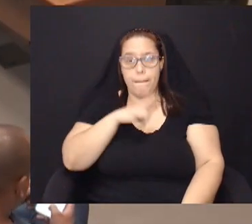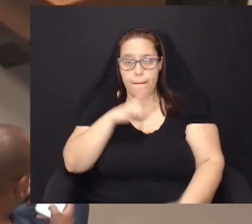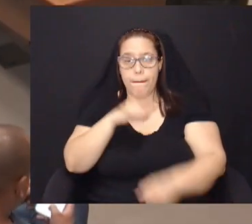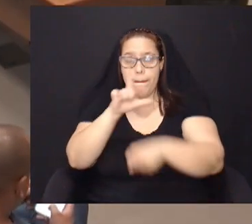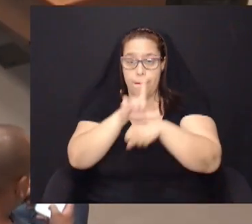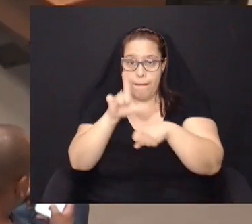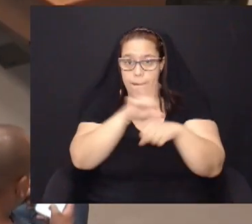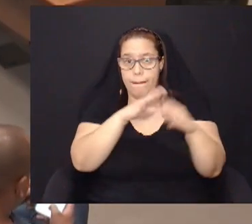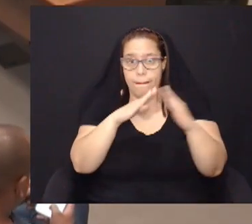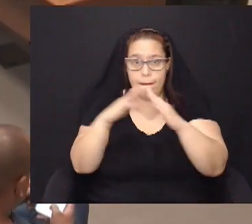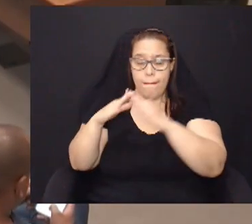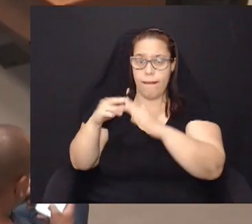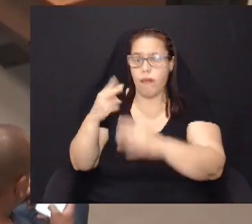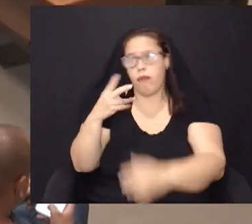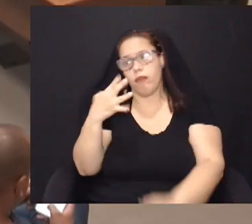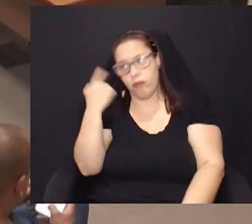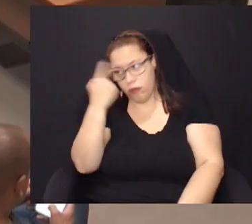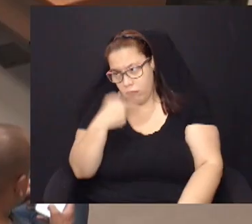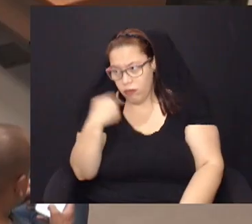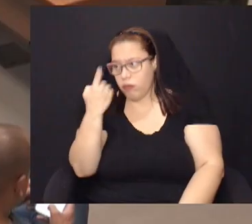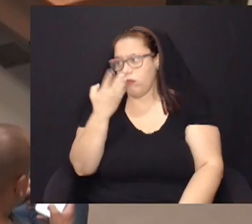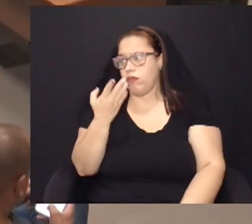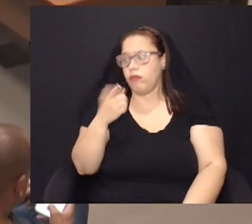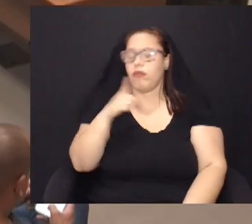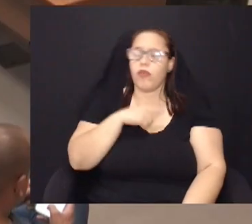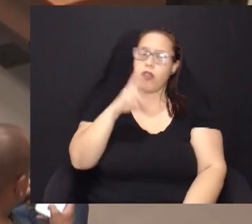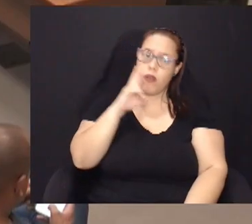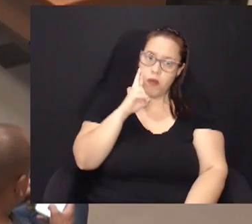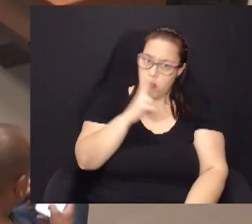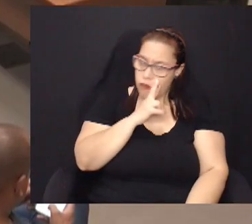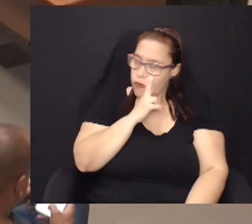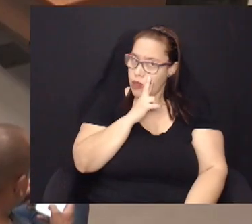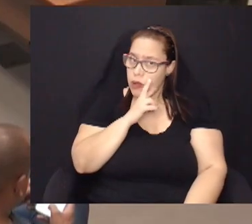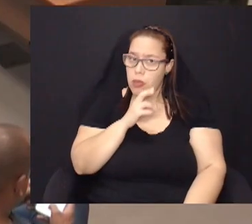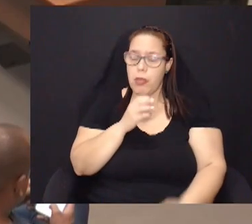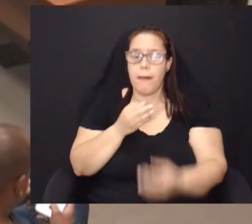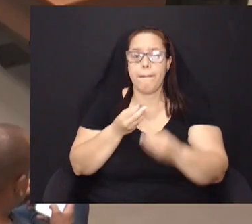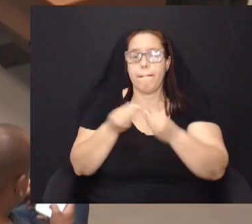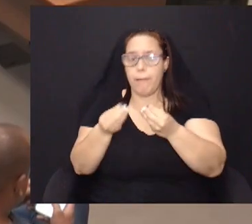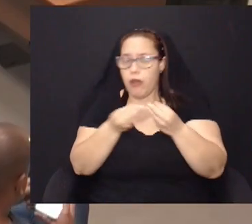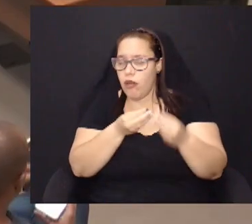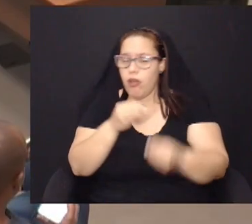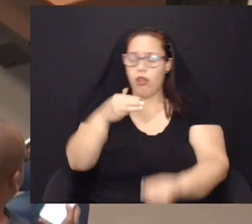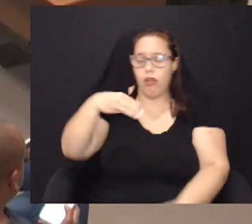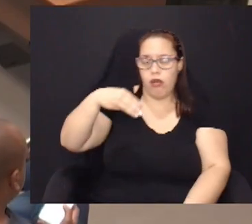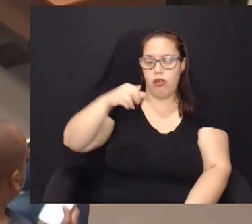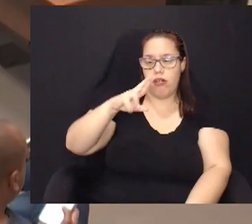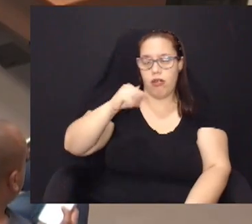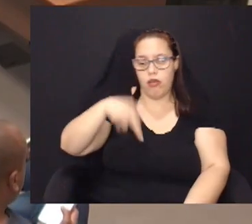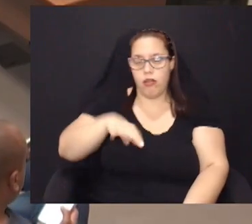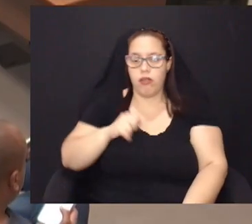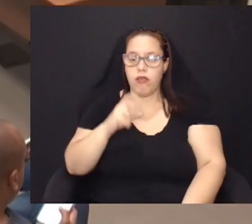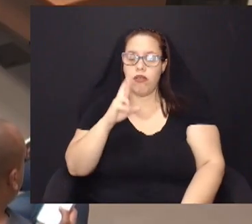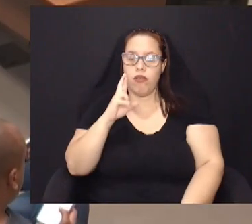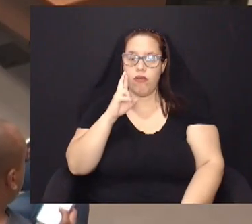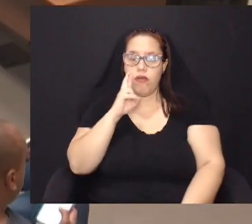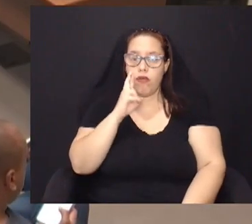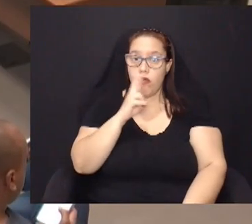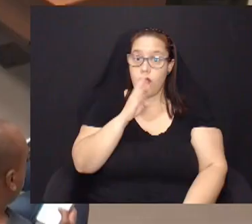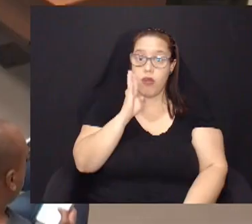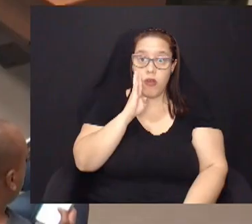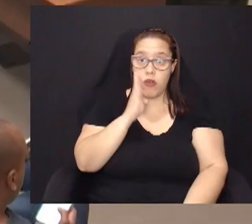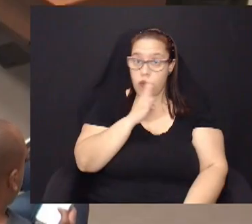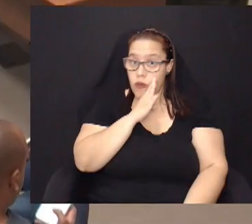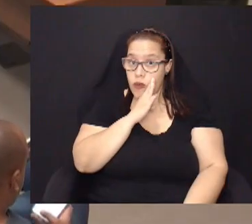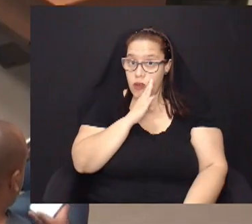conveniências que funcionam 24 horas, eu tenho restaurantes que servem marmitas, né, e alimentação 24 horas, e o seu bar, dentro